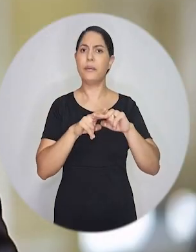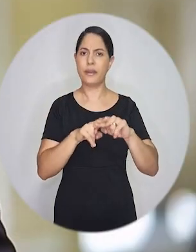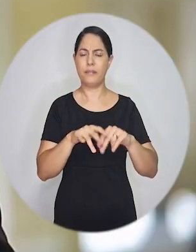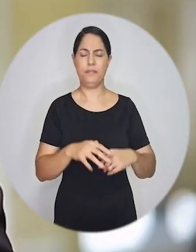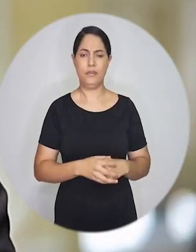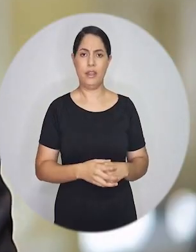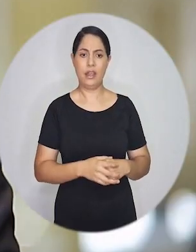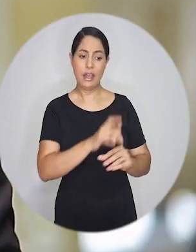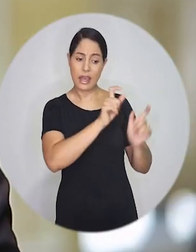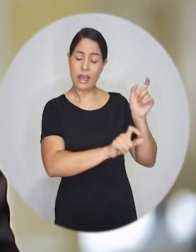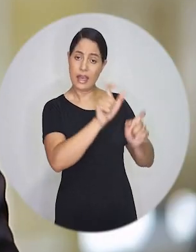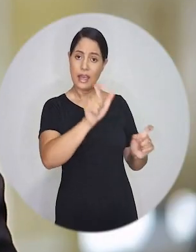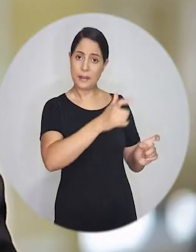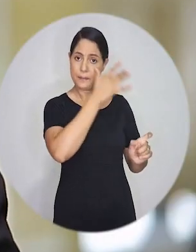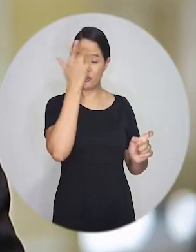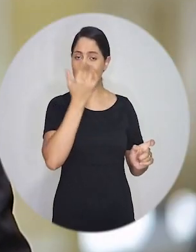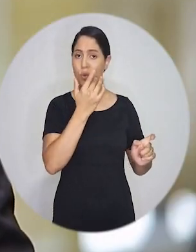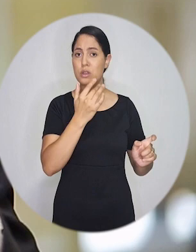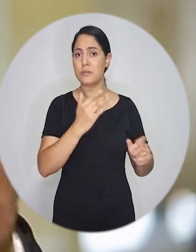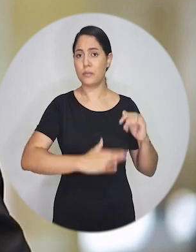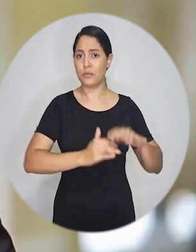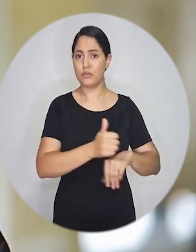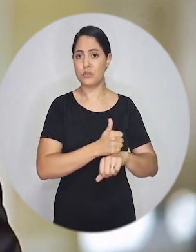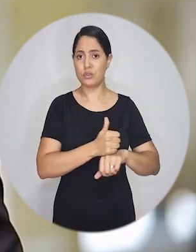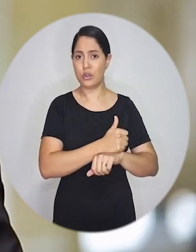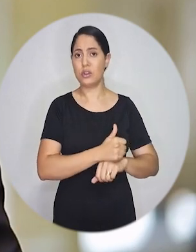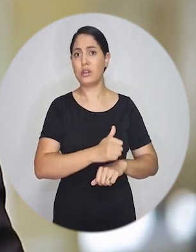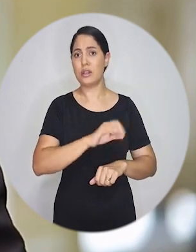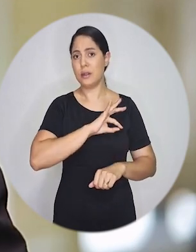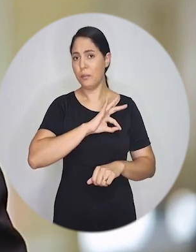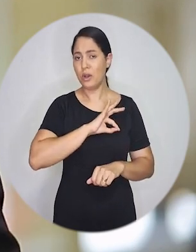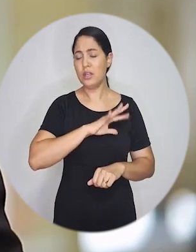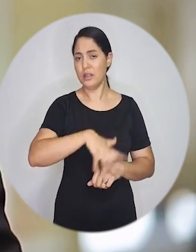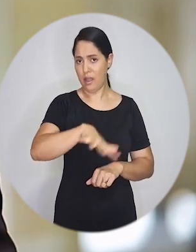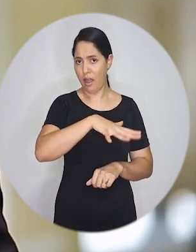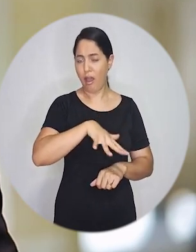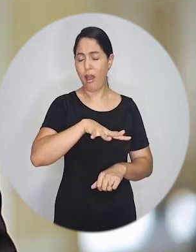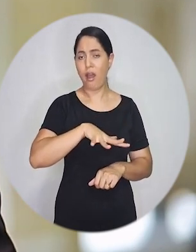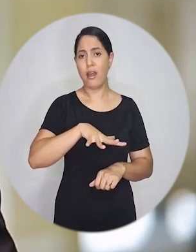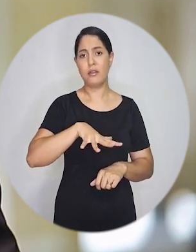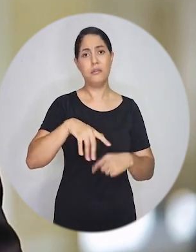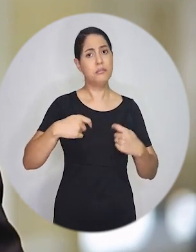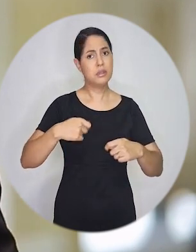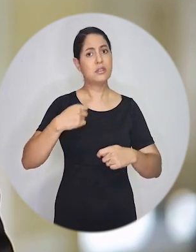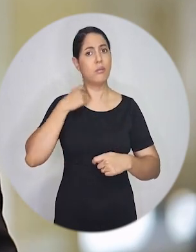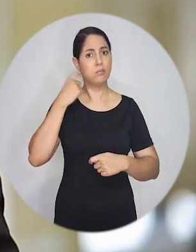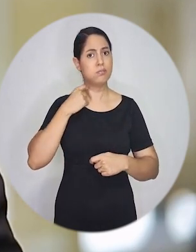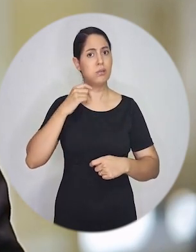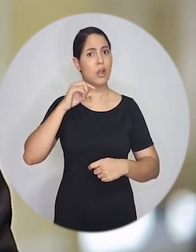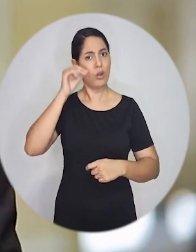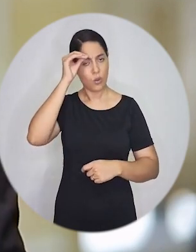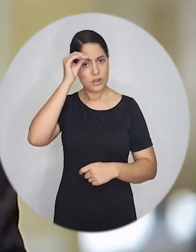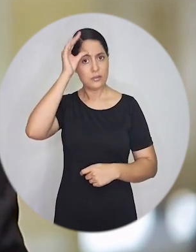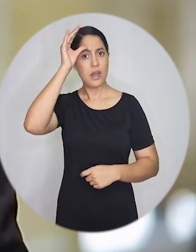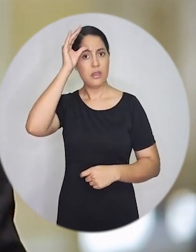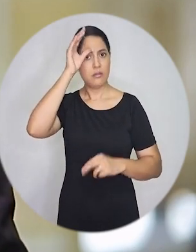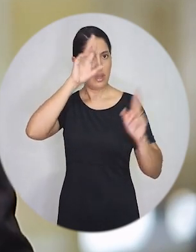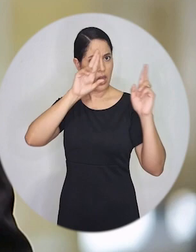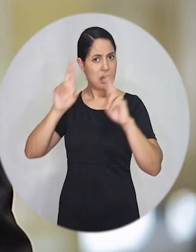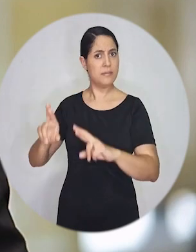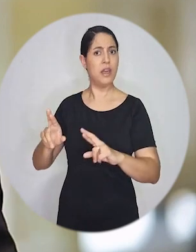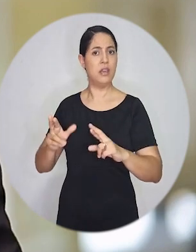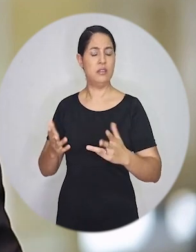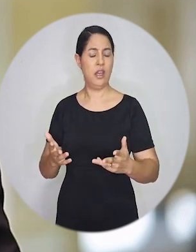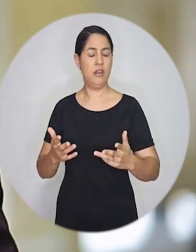profissionais que entrem no mercado de trabalho, da segurança, possam conhecer essas prerrogativas e que de fato possam respeitar, e